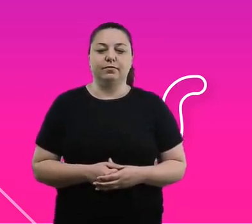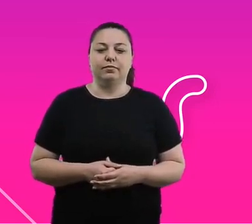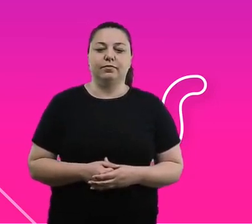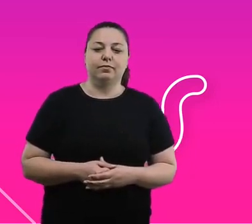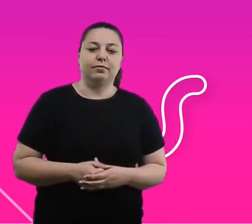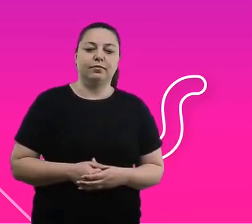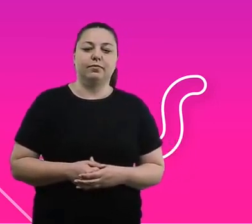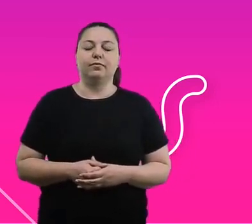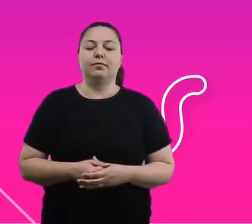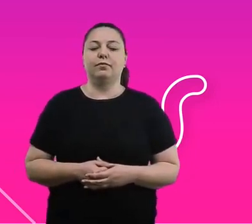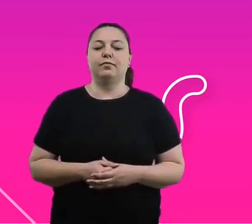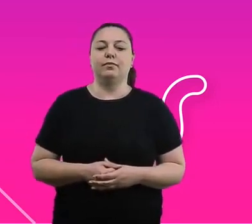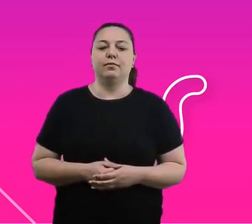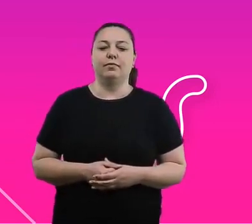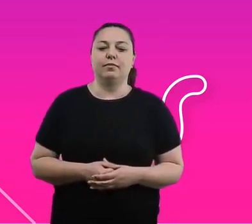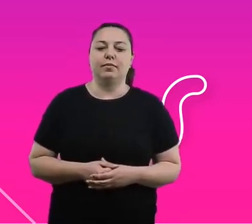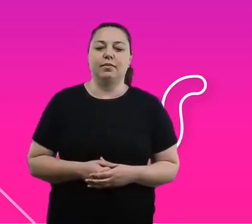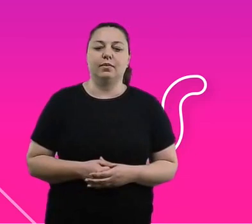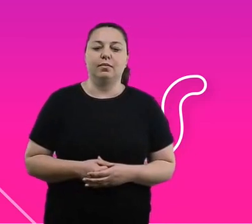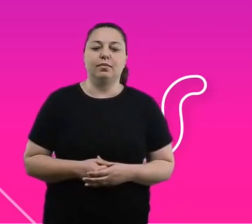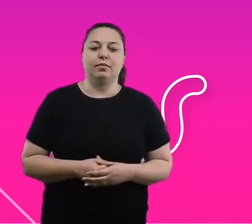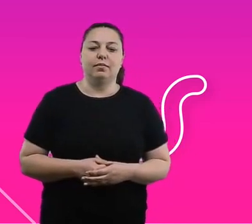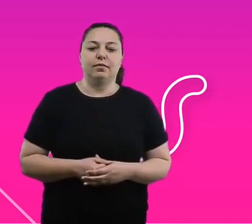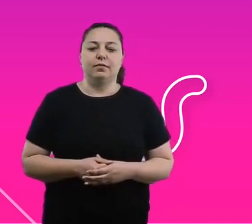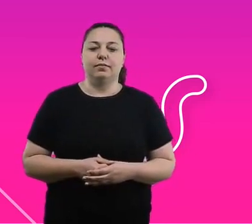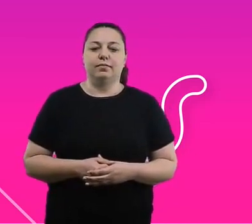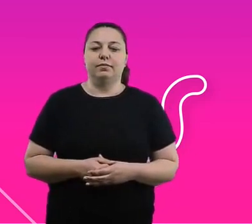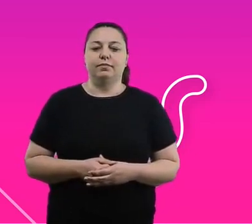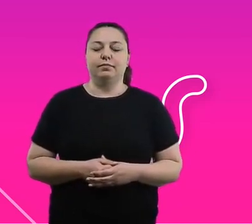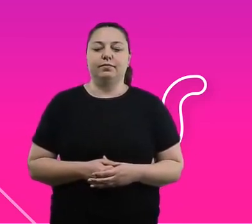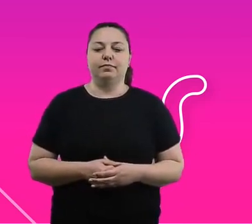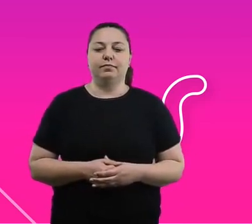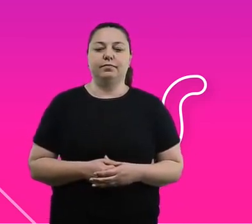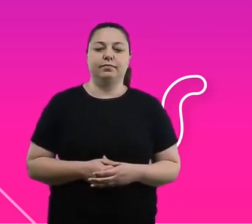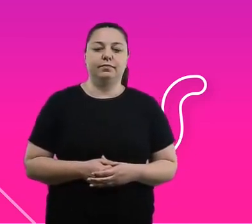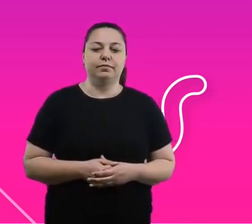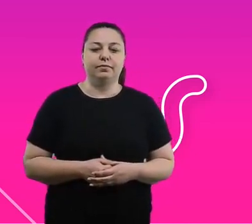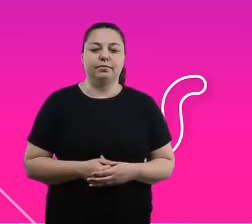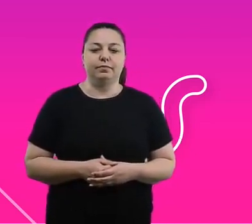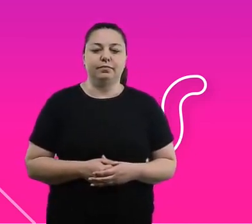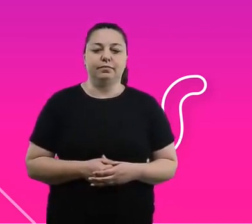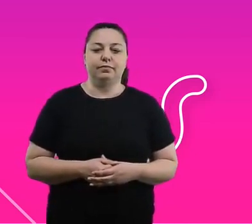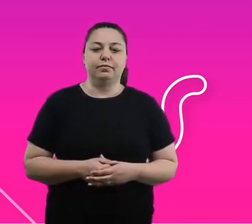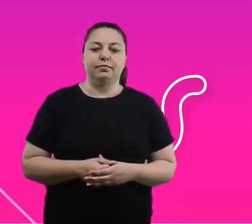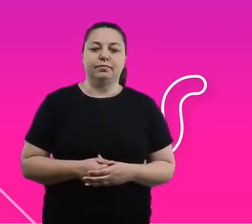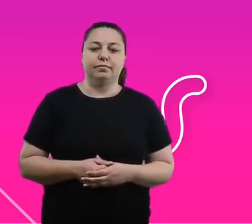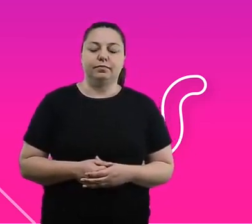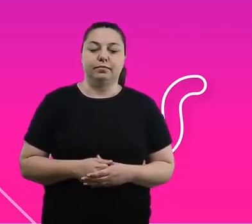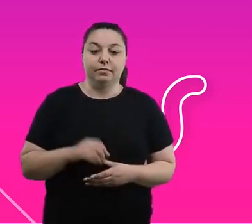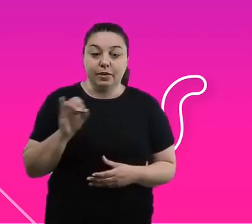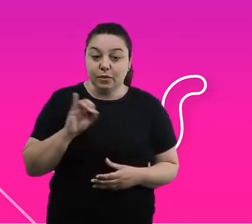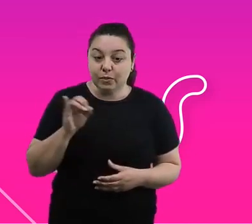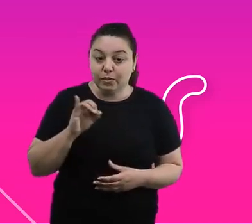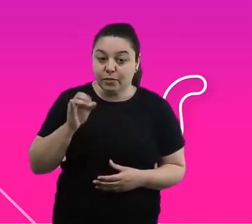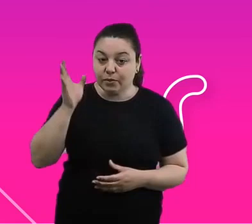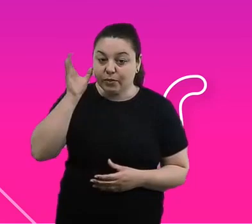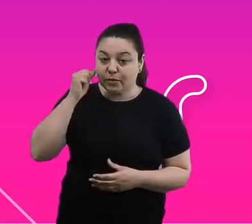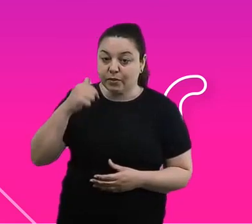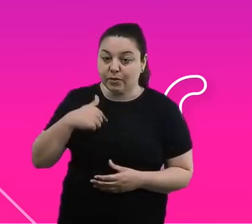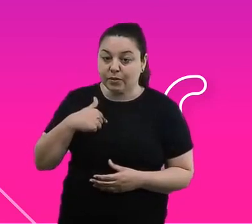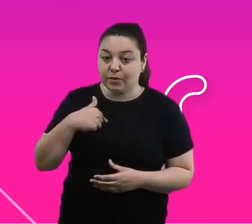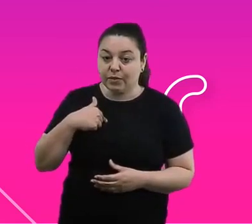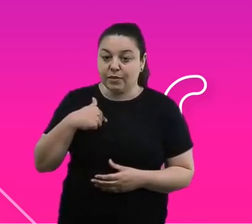aproveitada, e vocês fizeram isso. Vocês automatizaram, vocês criaram alertas. Eu falei isso nas passadas, né? Acho que a galera do Rio estava pronta para começar esse